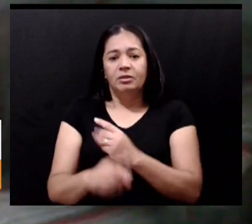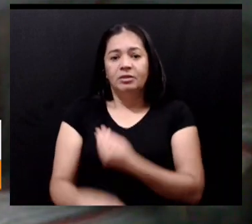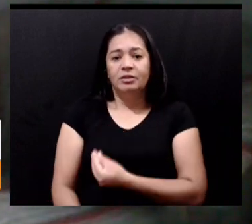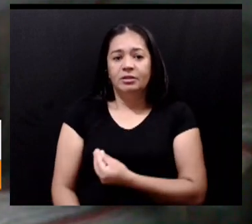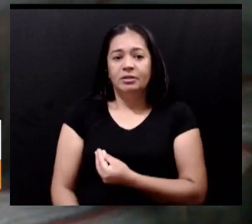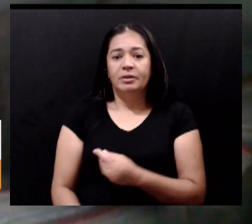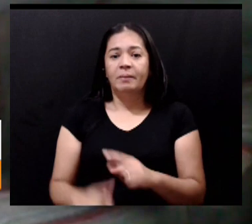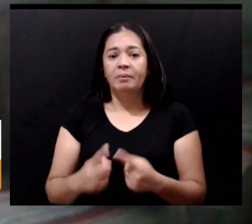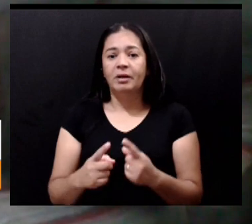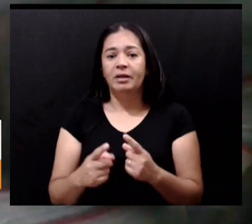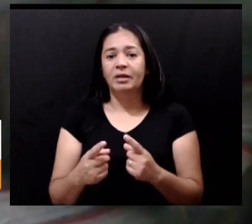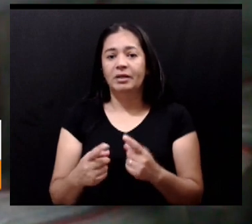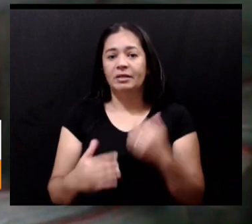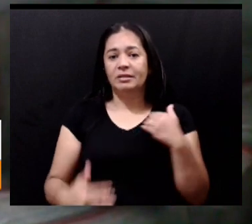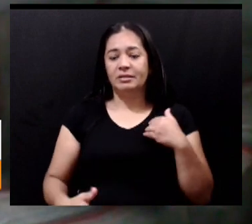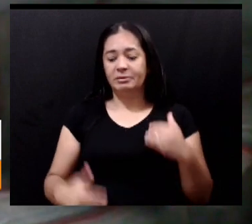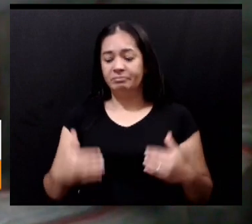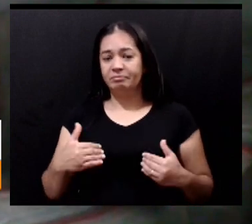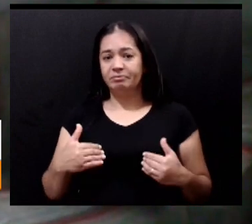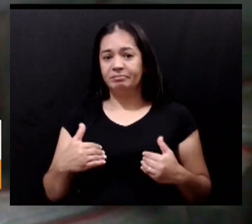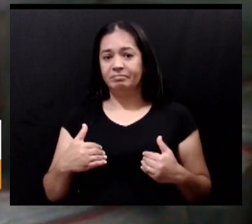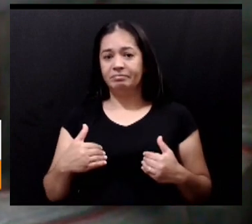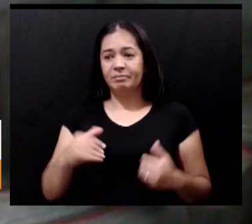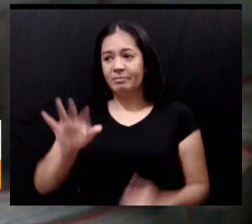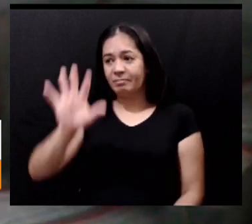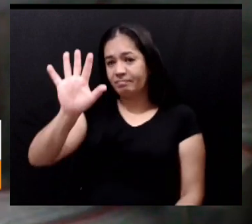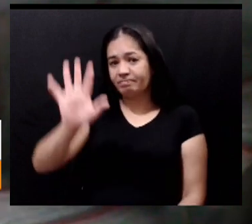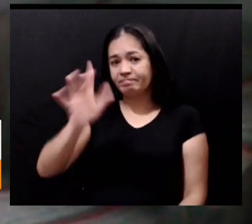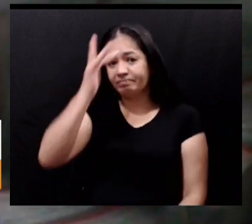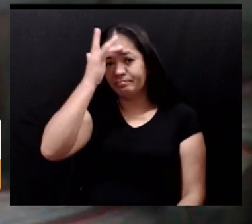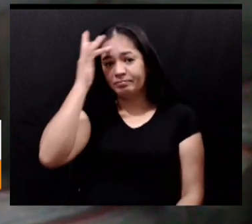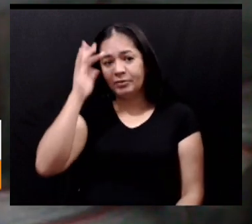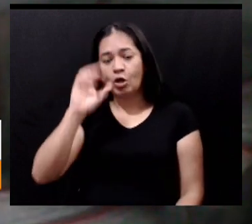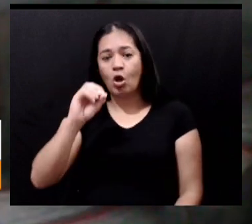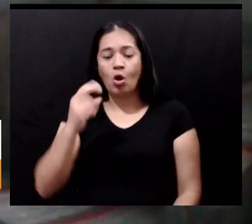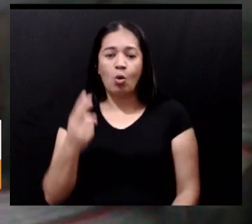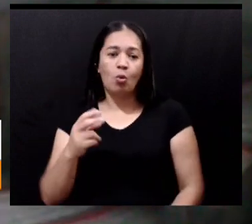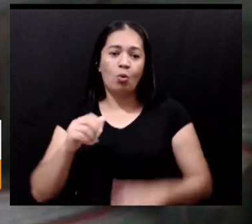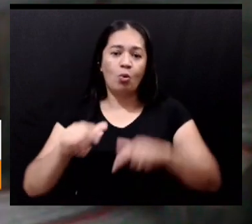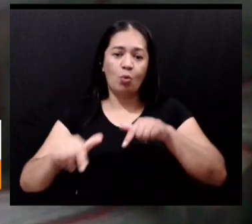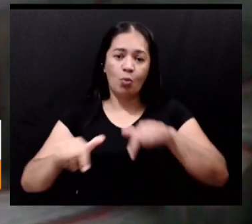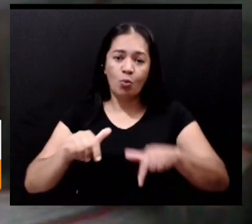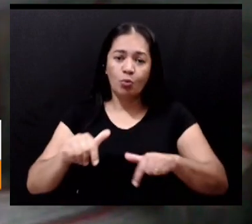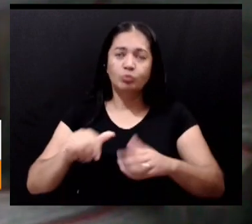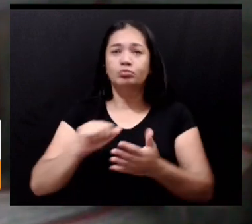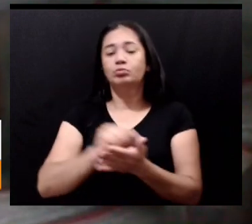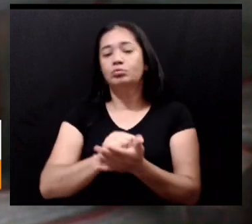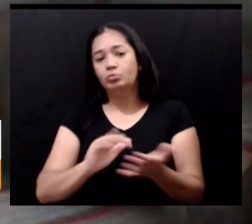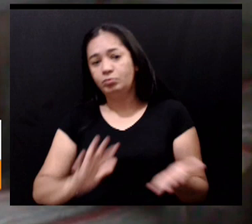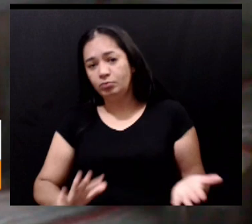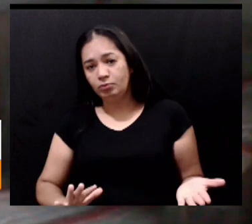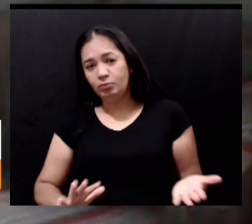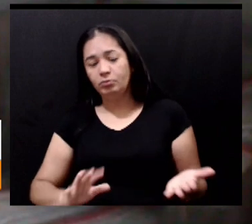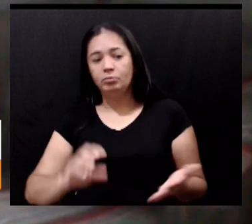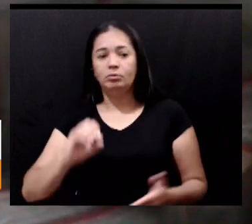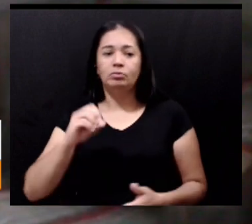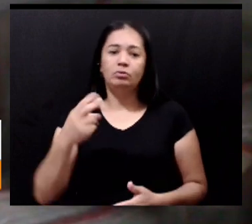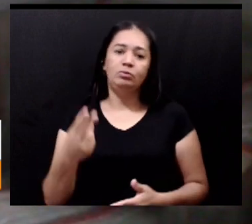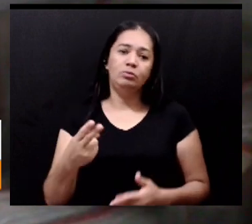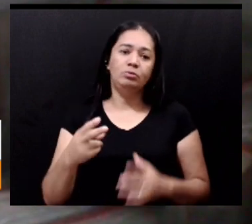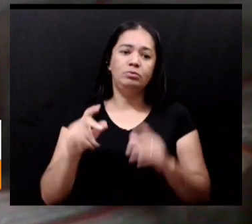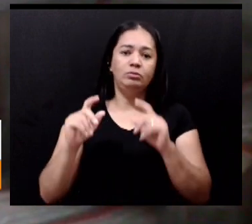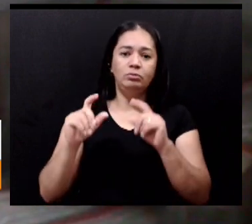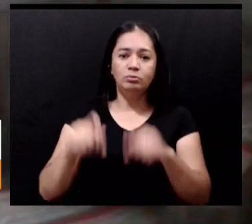daquele que se foi. Né? Ou daquela atividade profissional, ou daquela condição em que eu